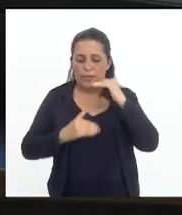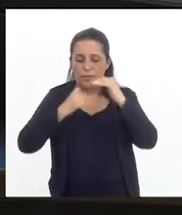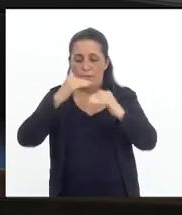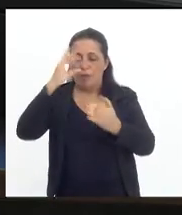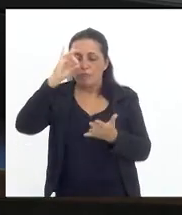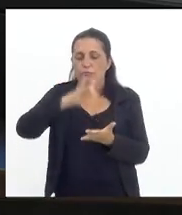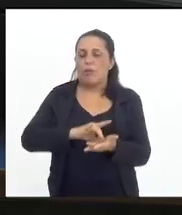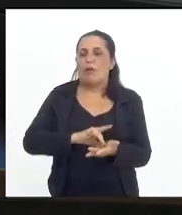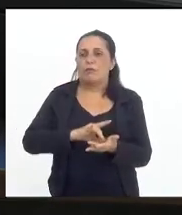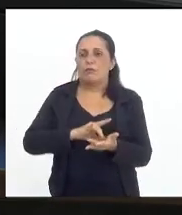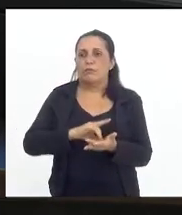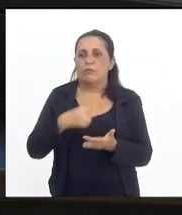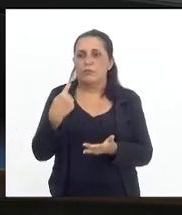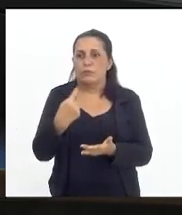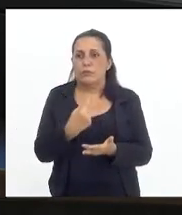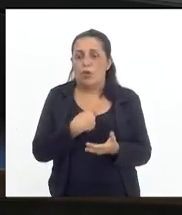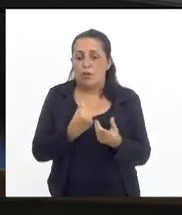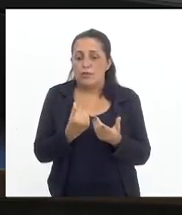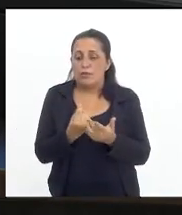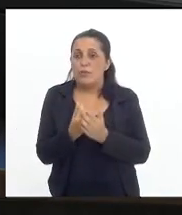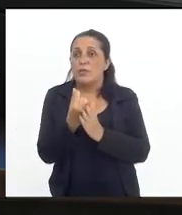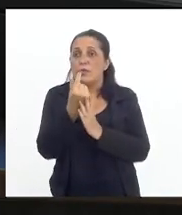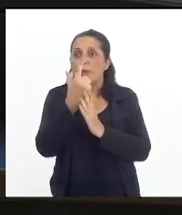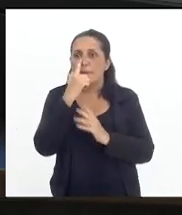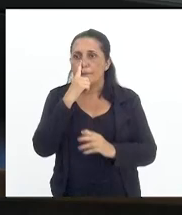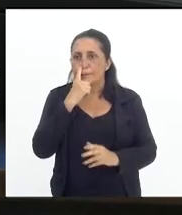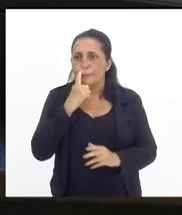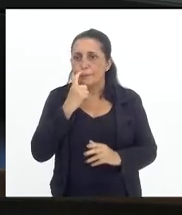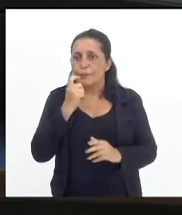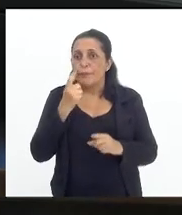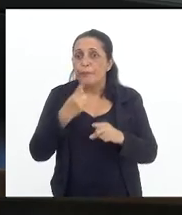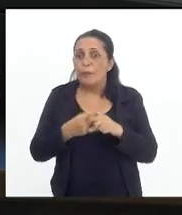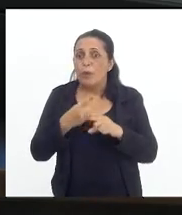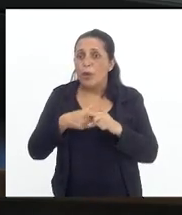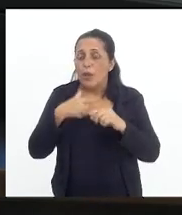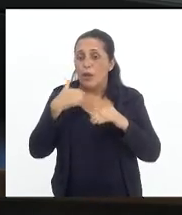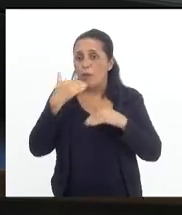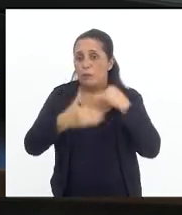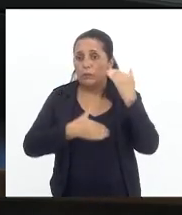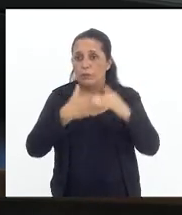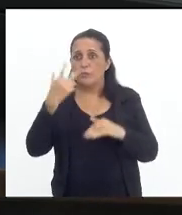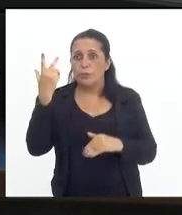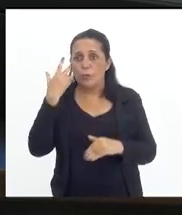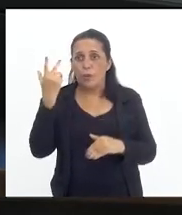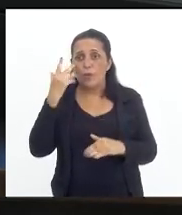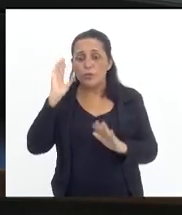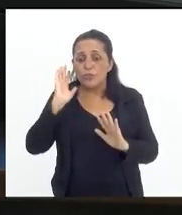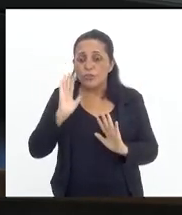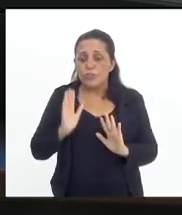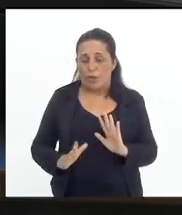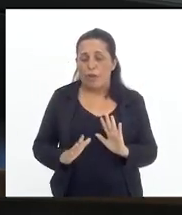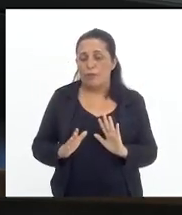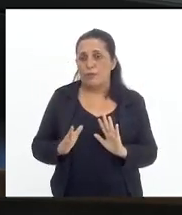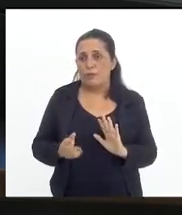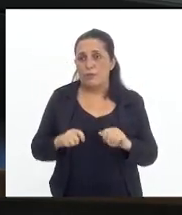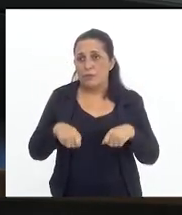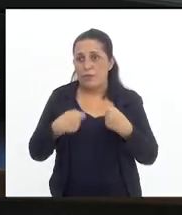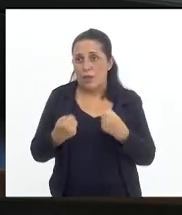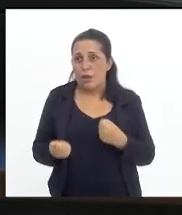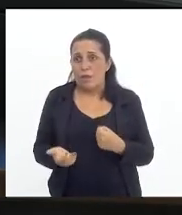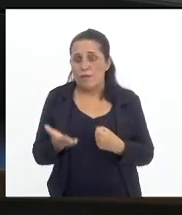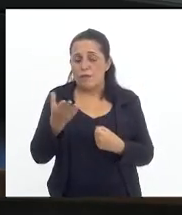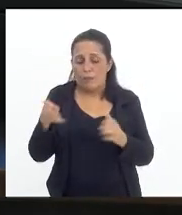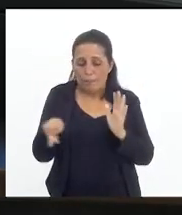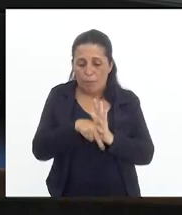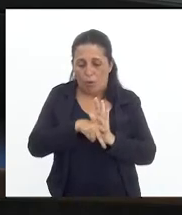real da nossa receita porque o crescimento normal a gente já vai dar na inflação do